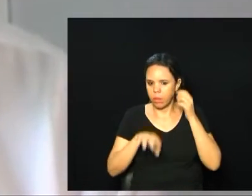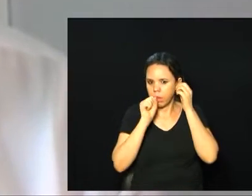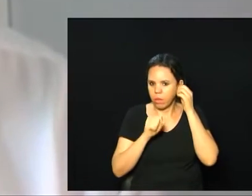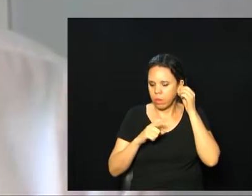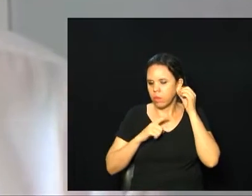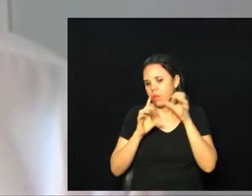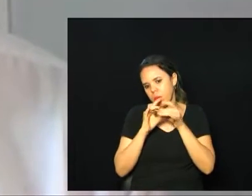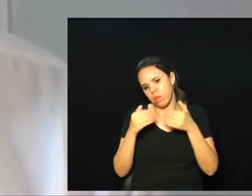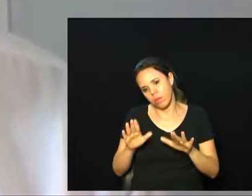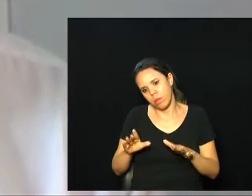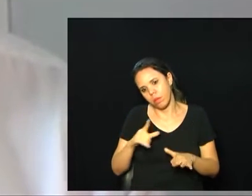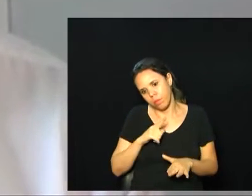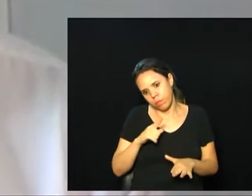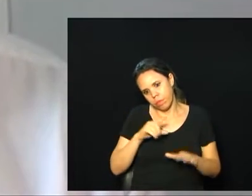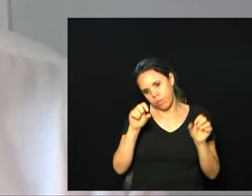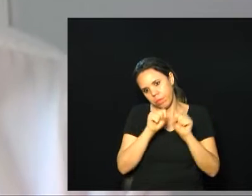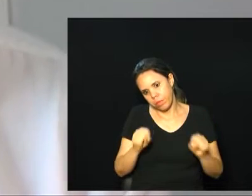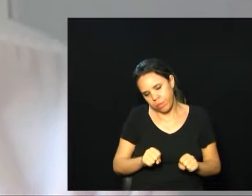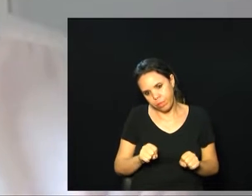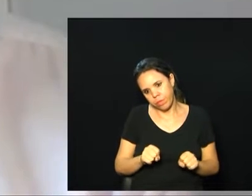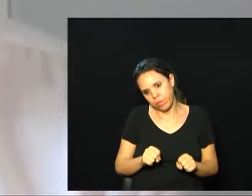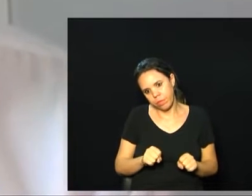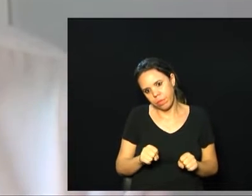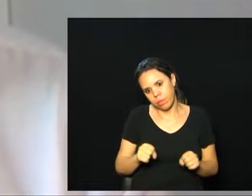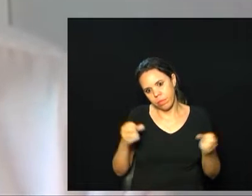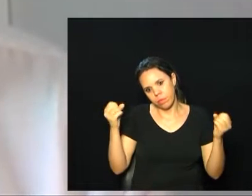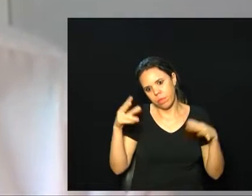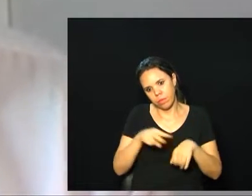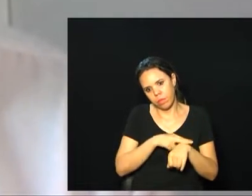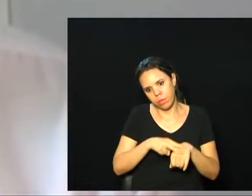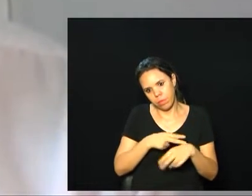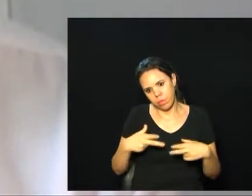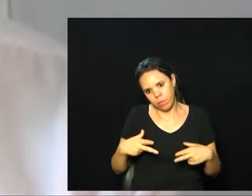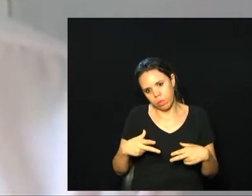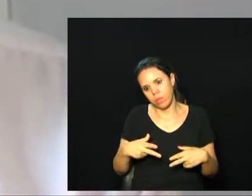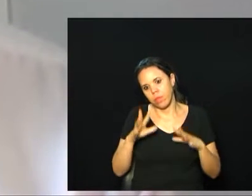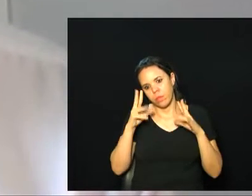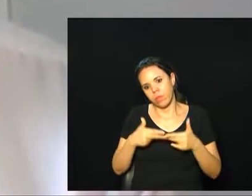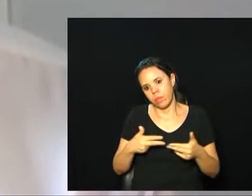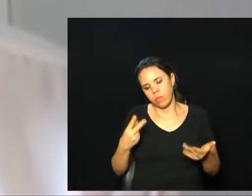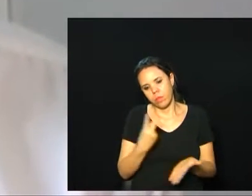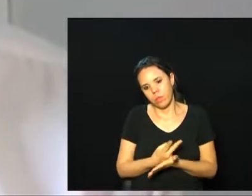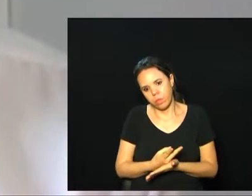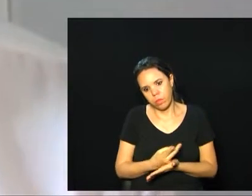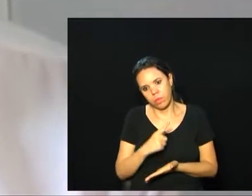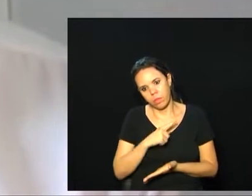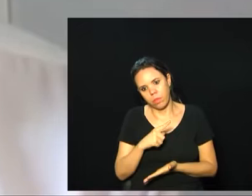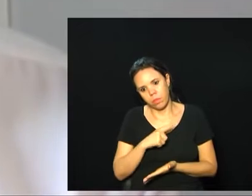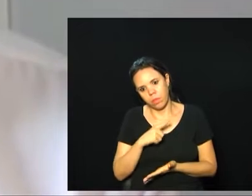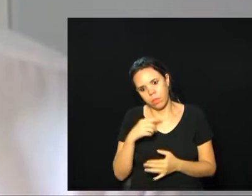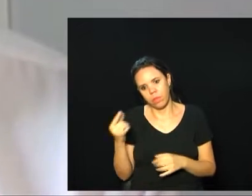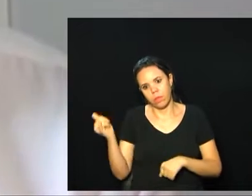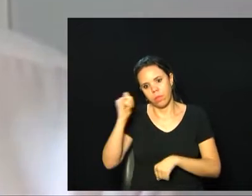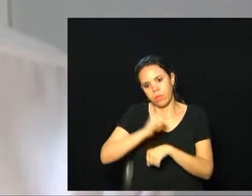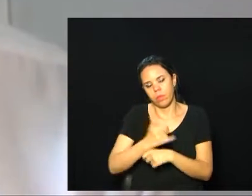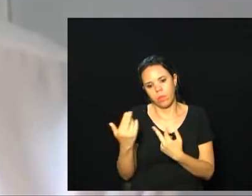eles estão disponíveis, tá? Existem sistemas que purificam com luz UV, sistemas que purificam com filtragem, mesma filtragem que você tem em aviões, por